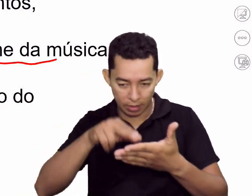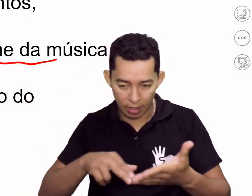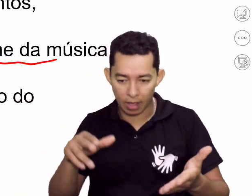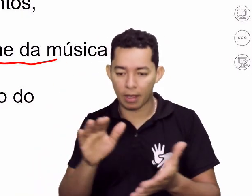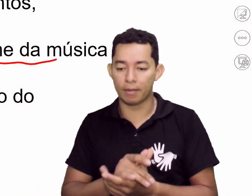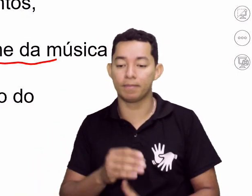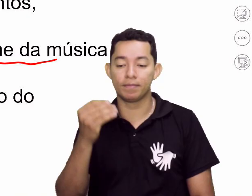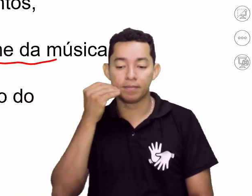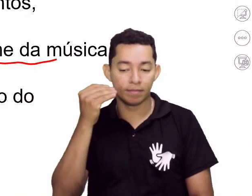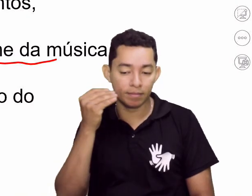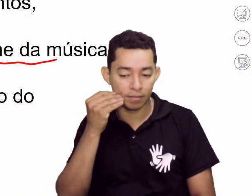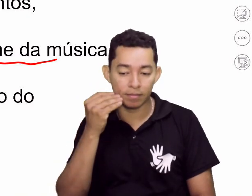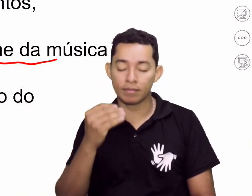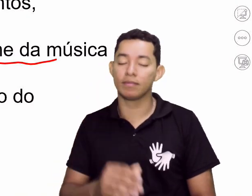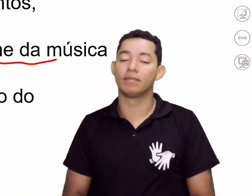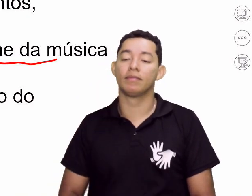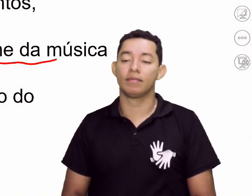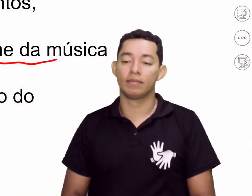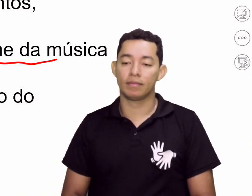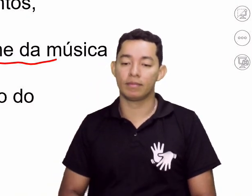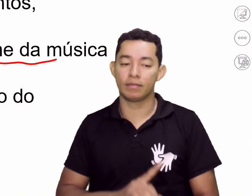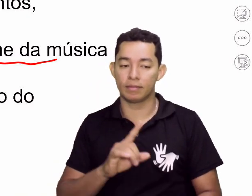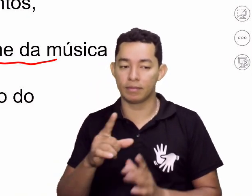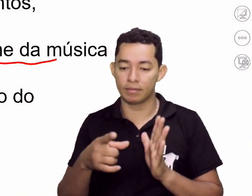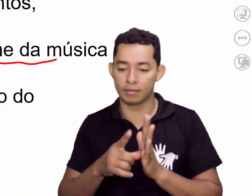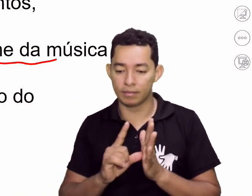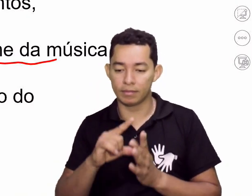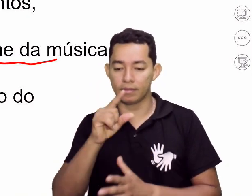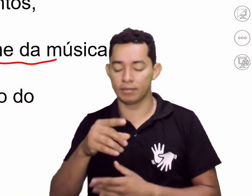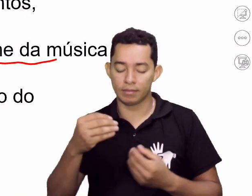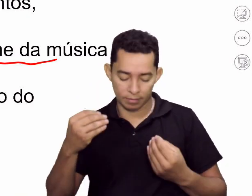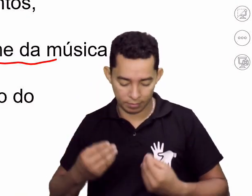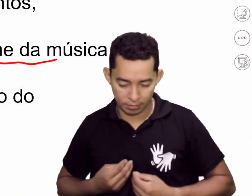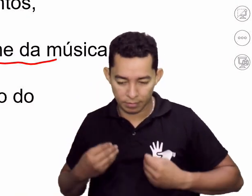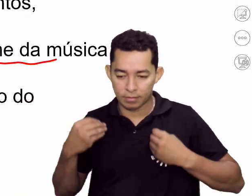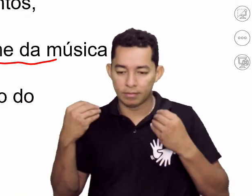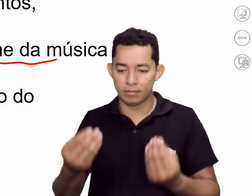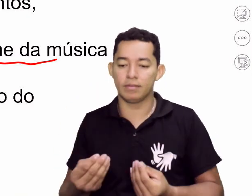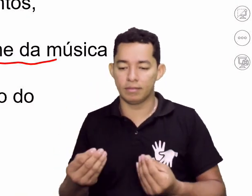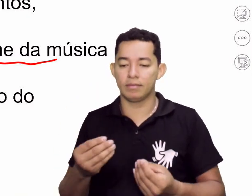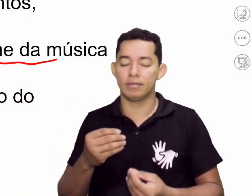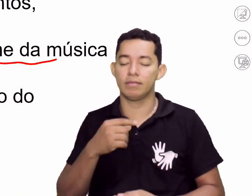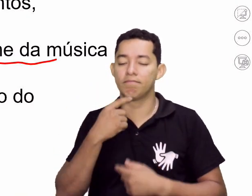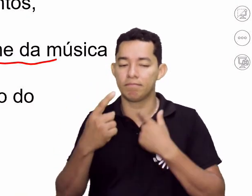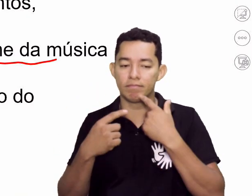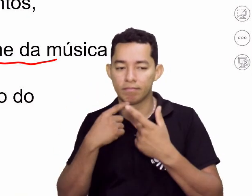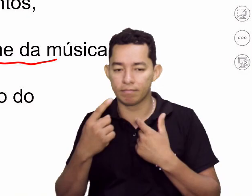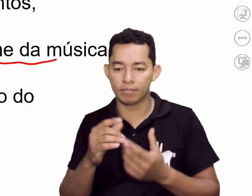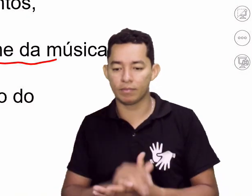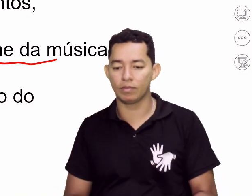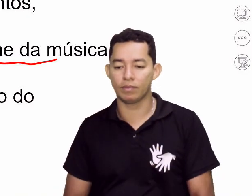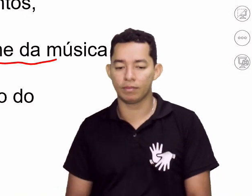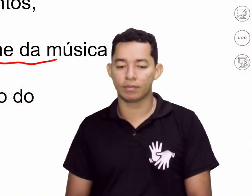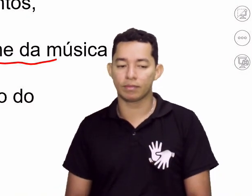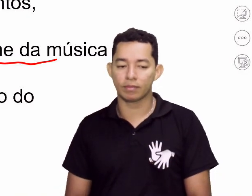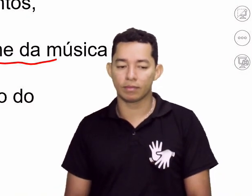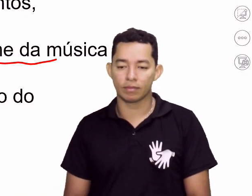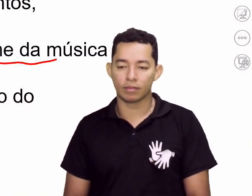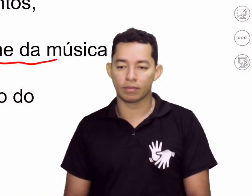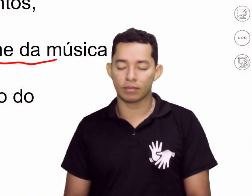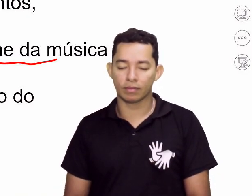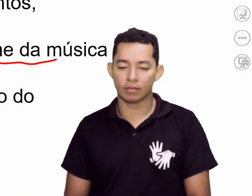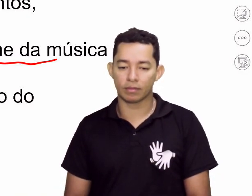faz uma tentativa pelo menos antes de você se entregar à dúvida, ok? Isso é